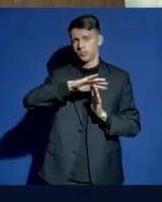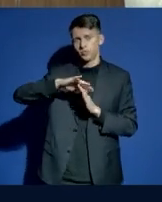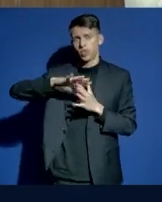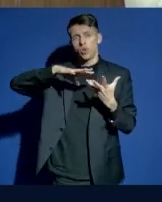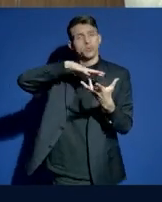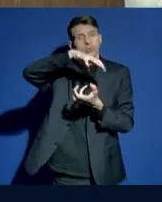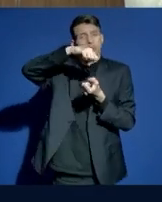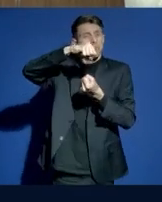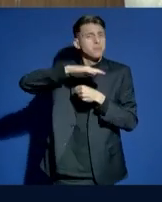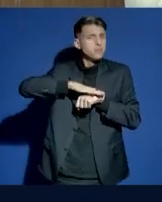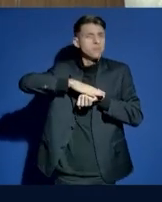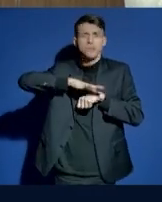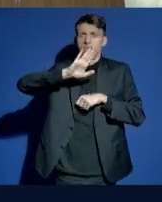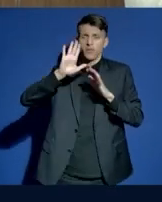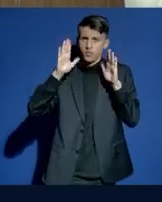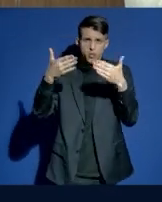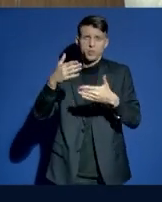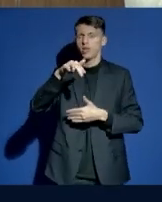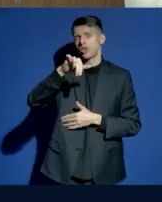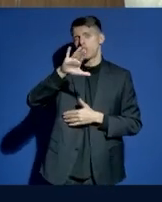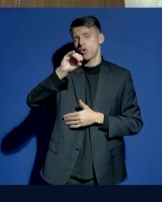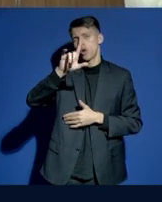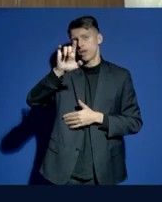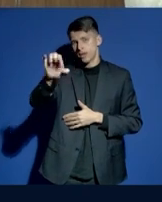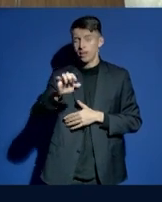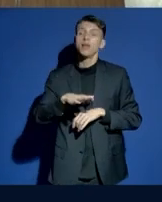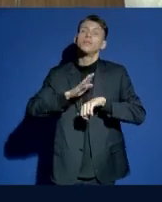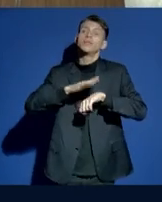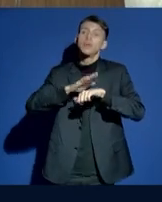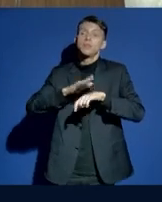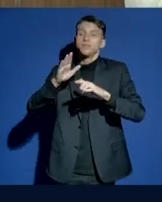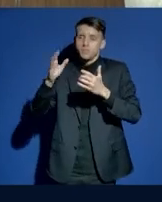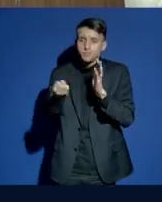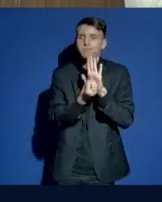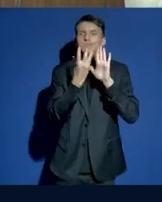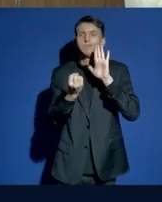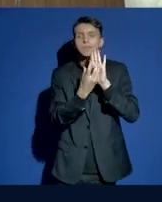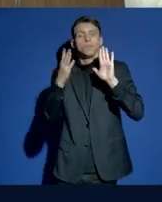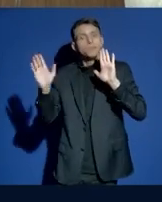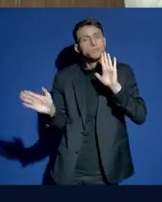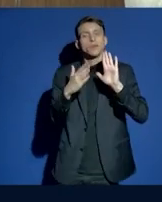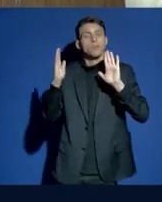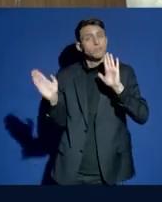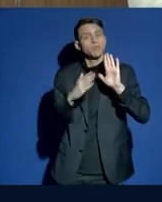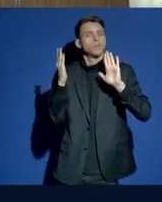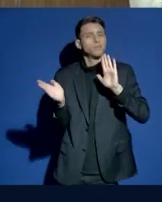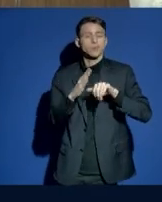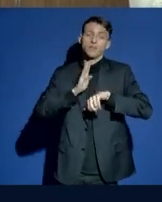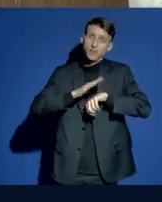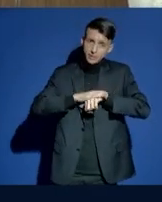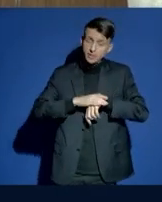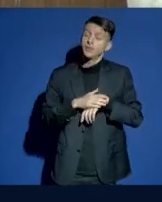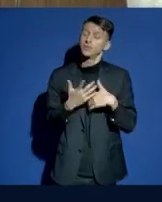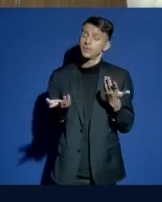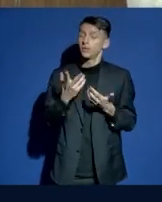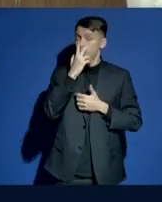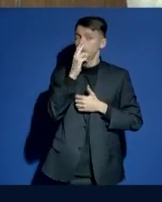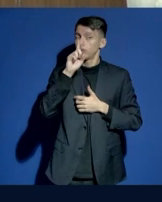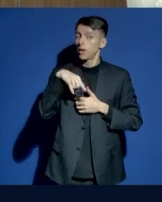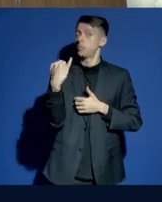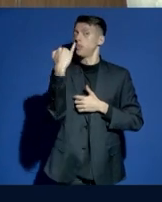nada é mais sustentável a Nicole falou que no começo do que aumentar a produtividade acho que produzir mais com menos ou no mesmo né